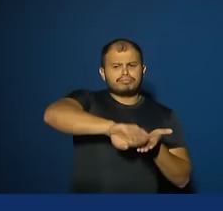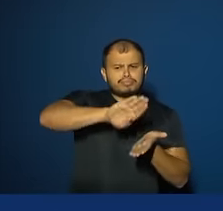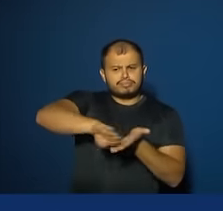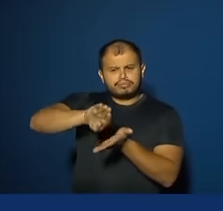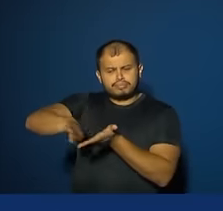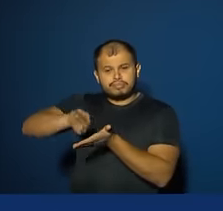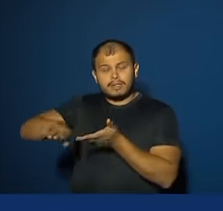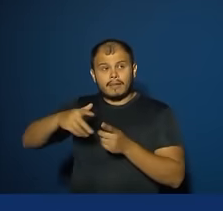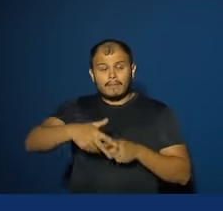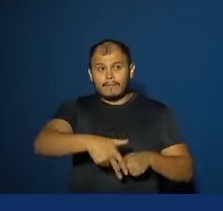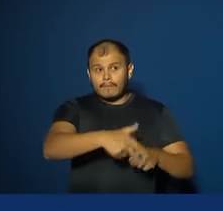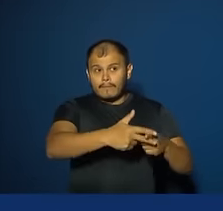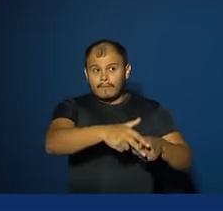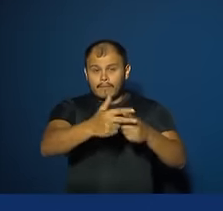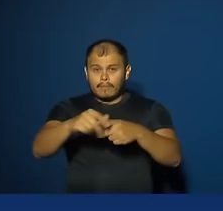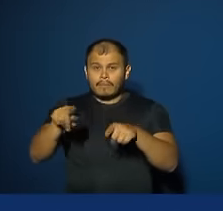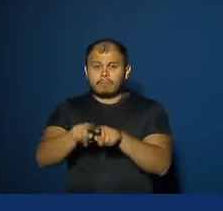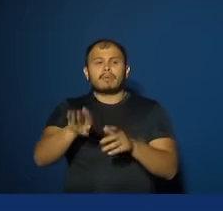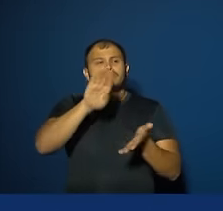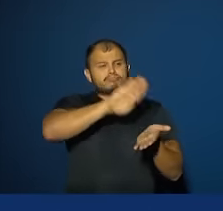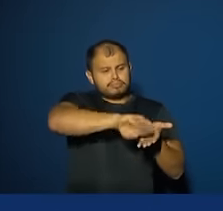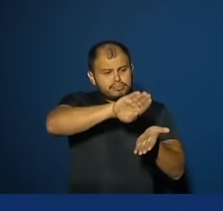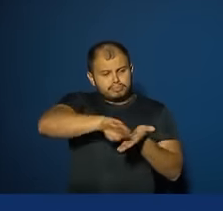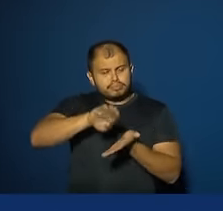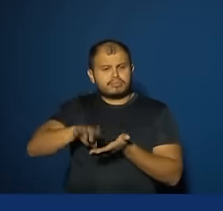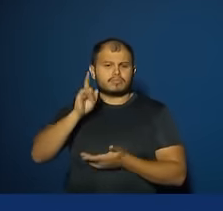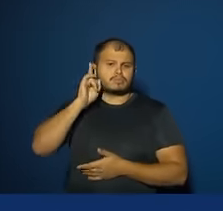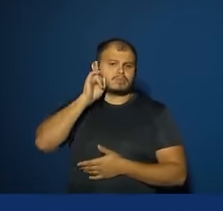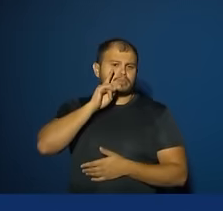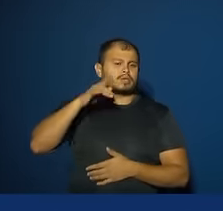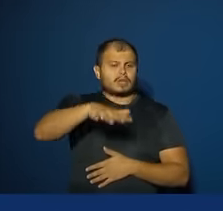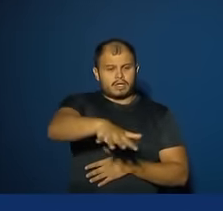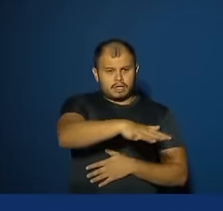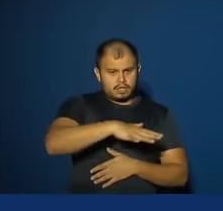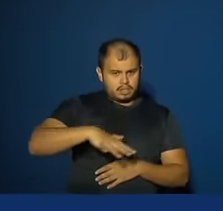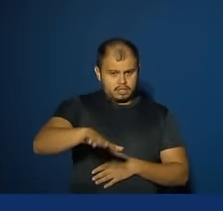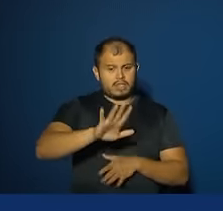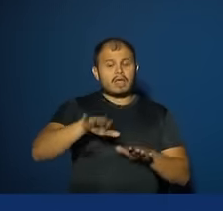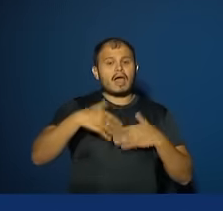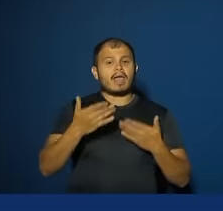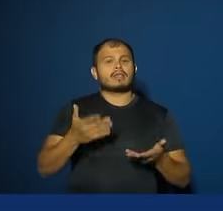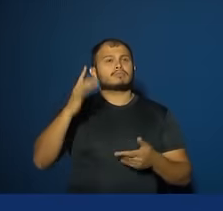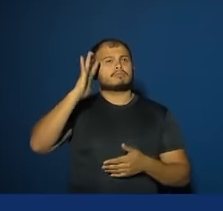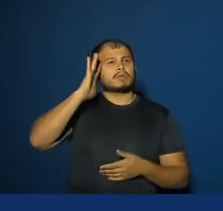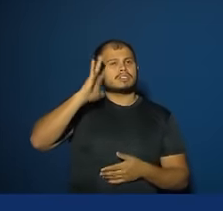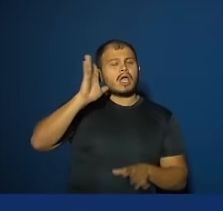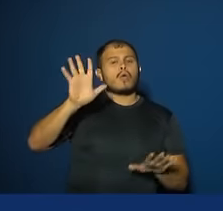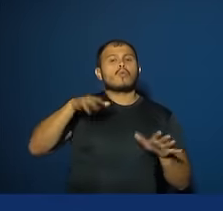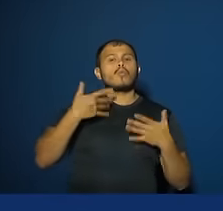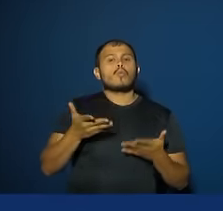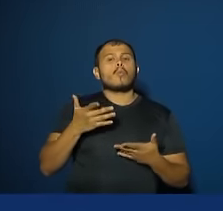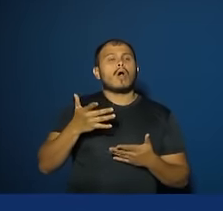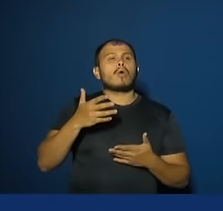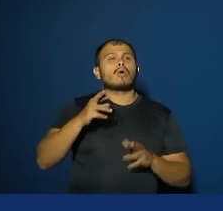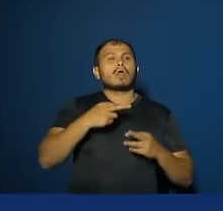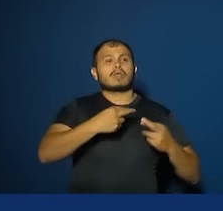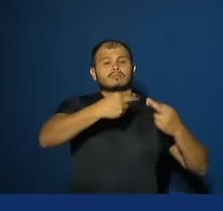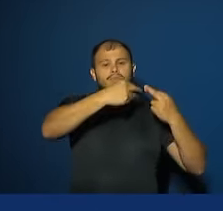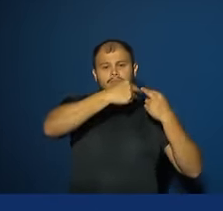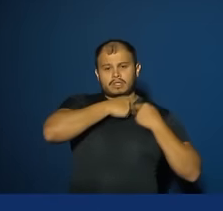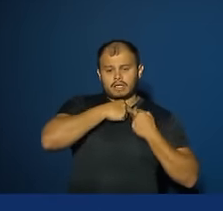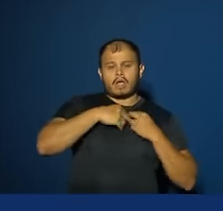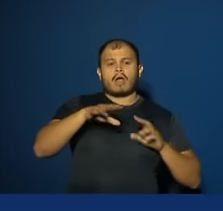reformas expulsar os Estados Unidos da região e aí entra qual é o papel das transformações na